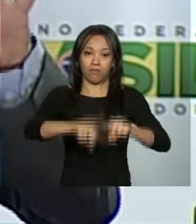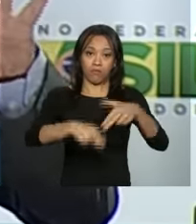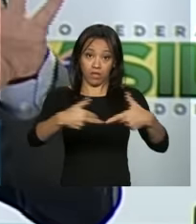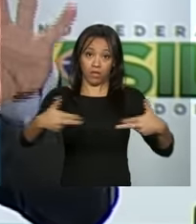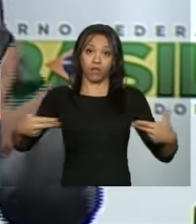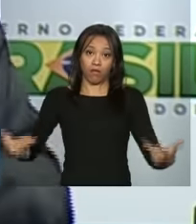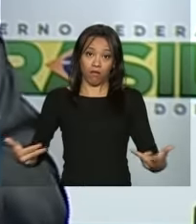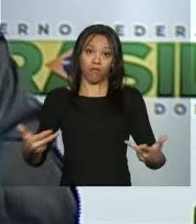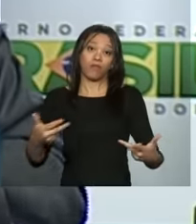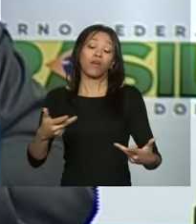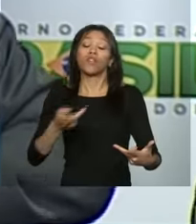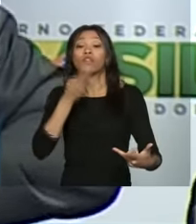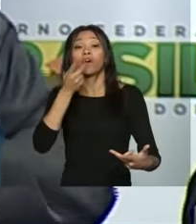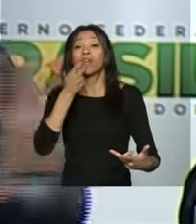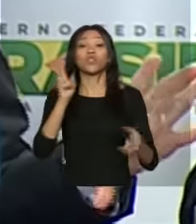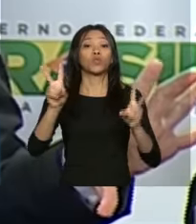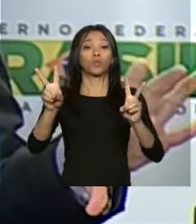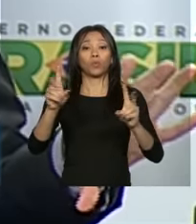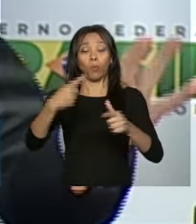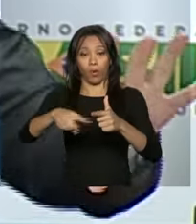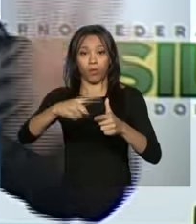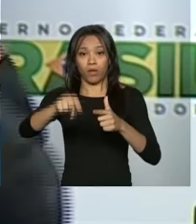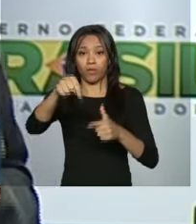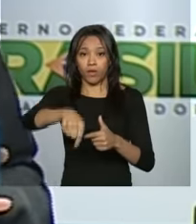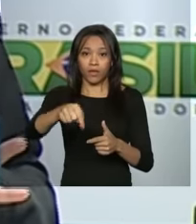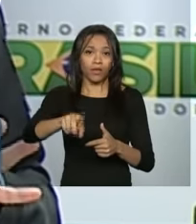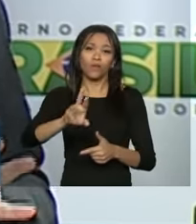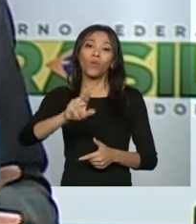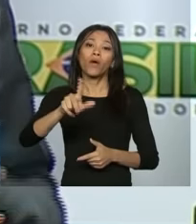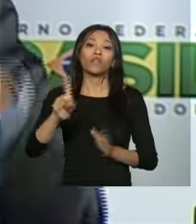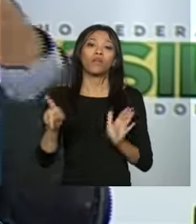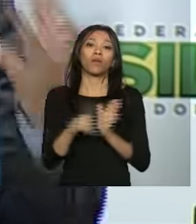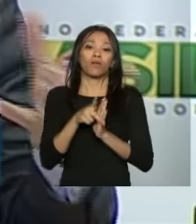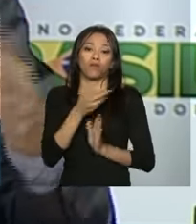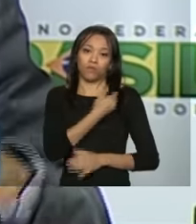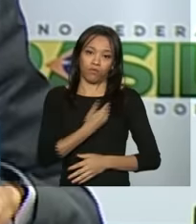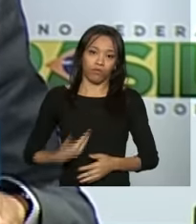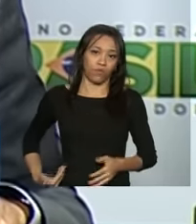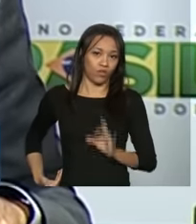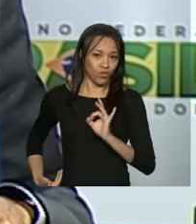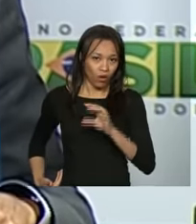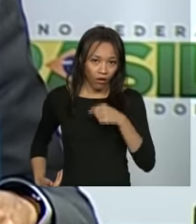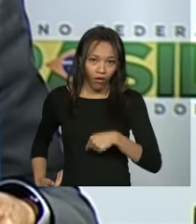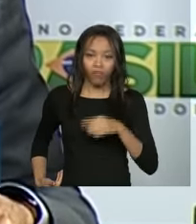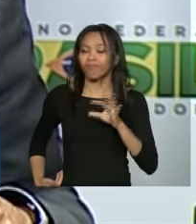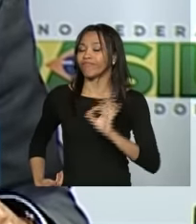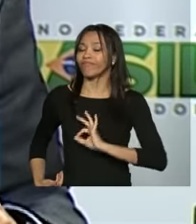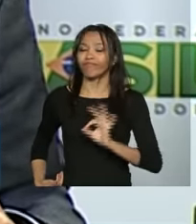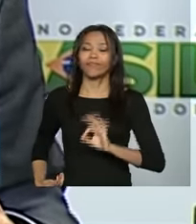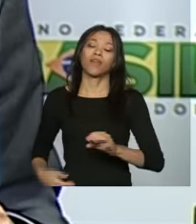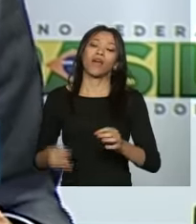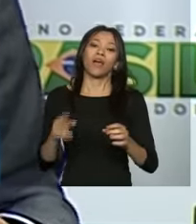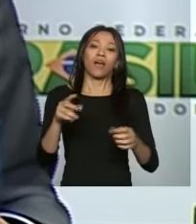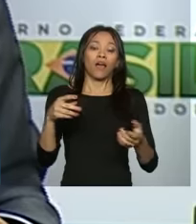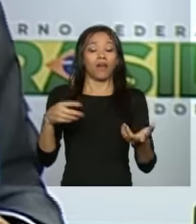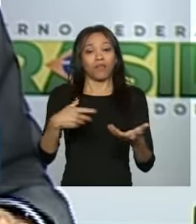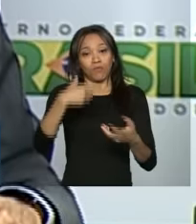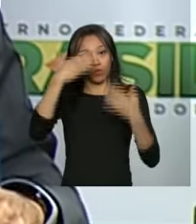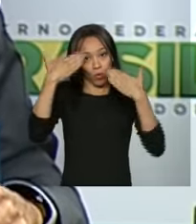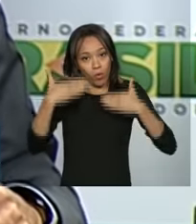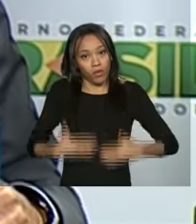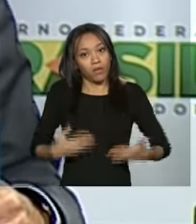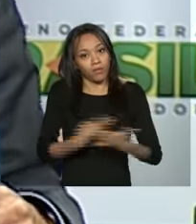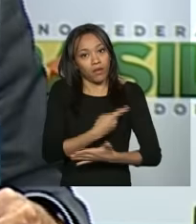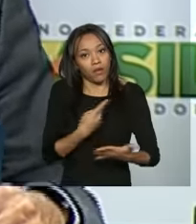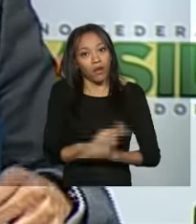estamos tratando de um problema que se circunscreve ao sistema público né desde o começo a gente sabe que as práticas irregulares elas também